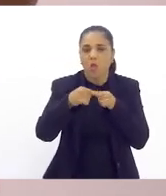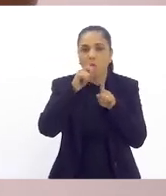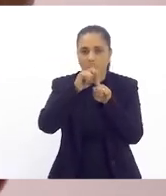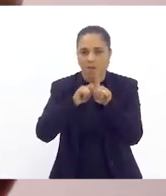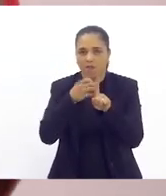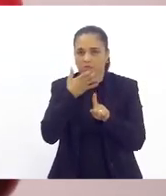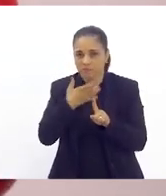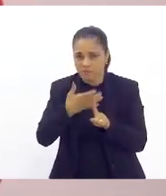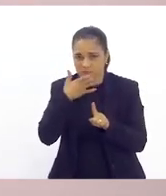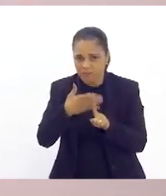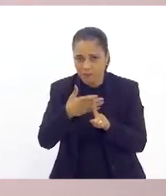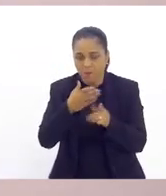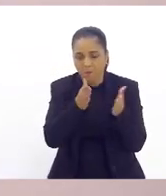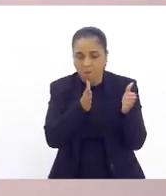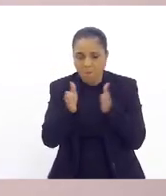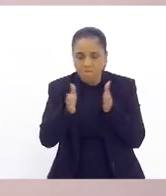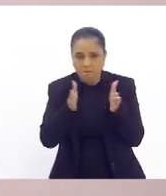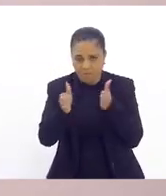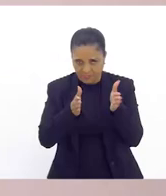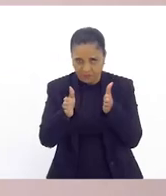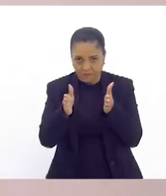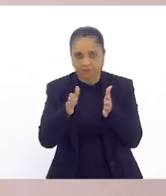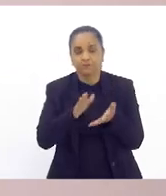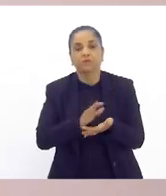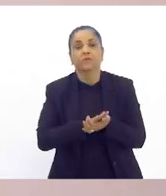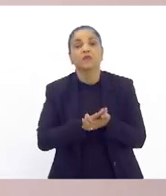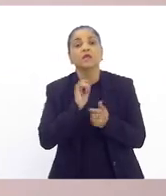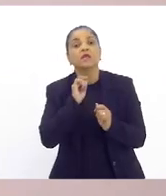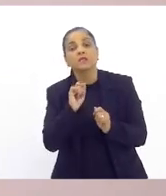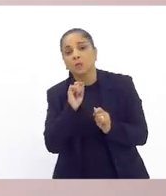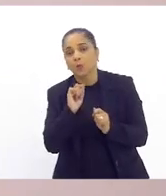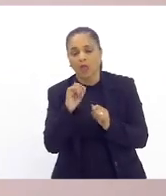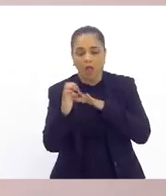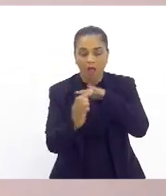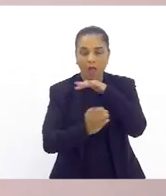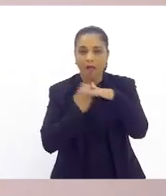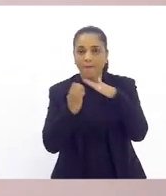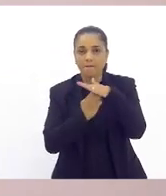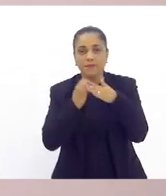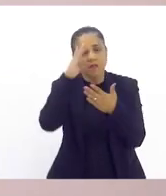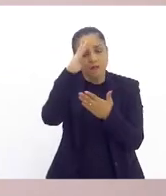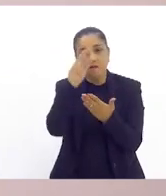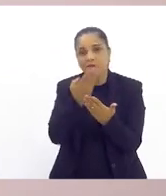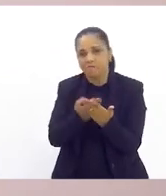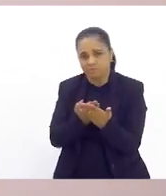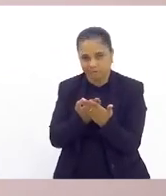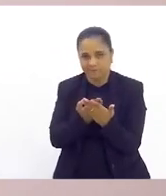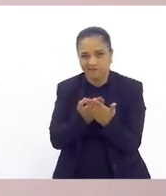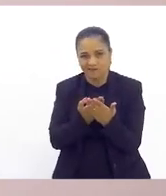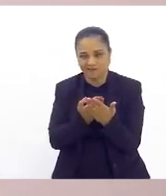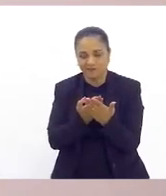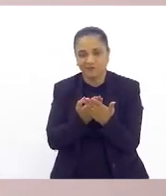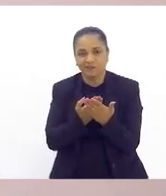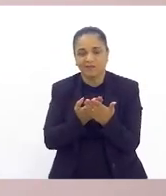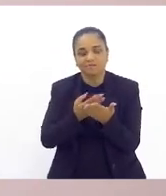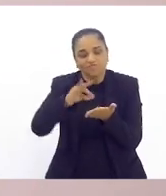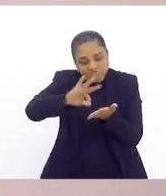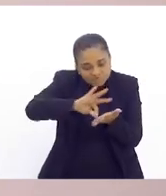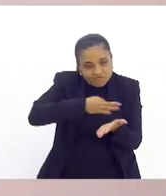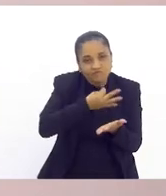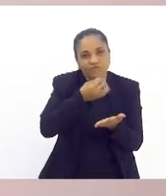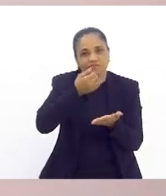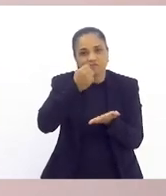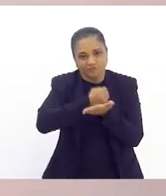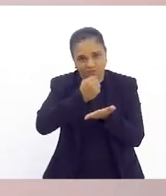o prazo legal e por que que a concessionária acredita na questão da Renovação deseja